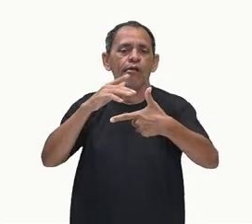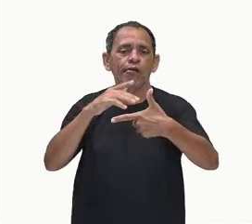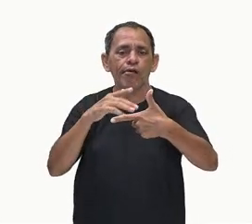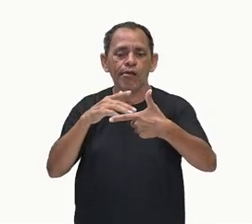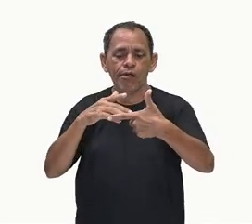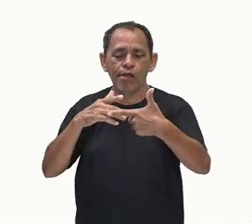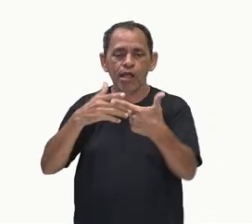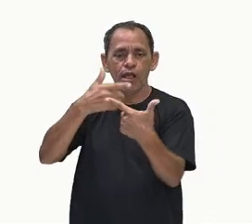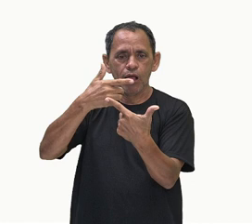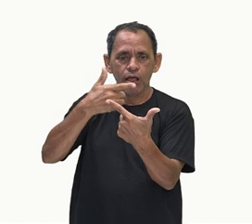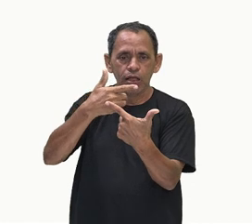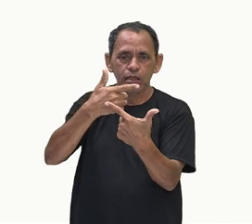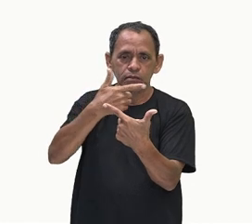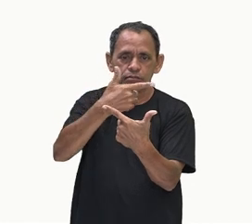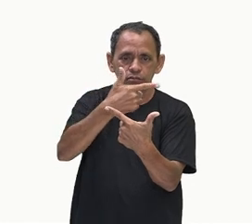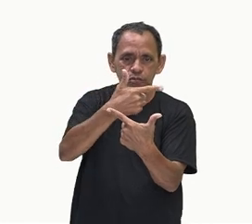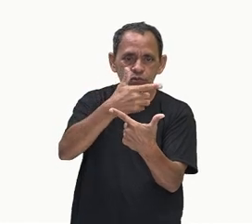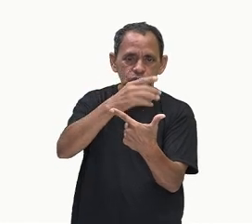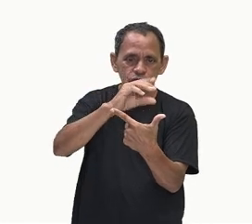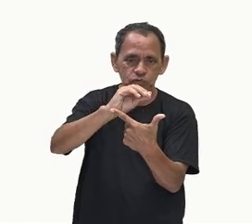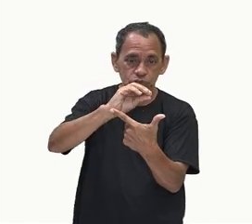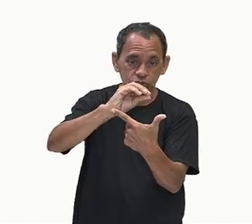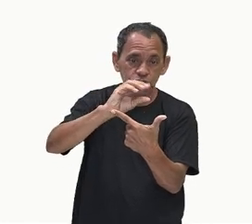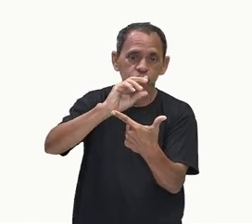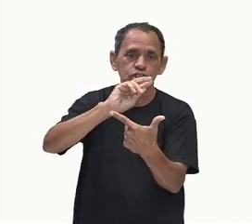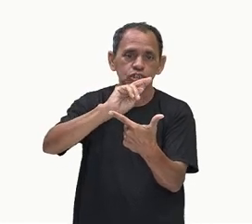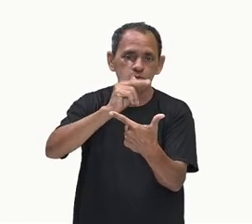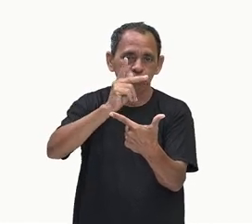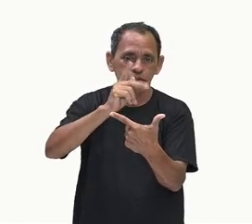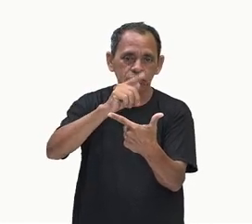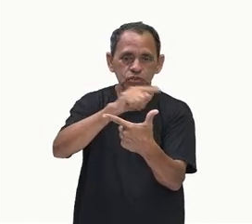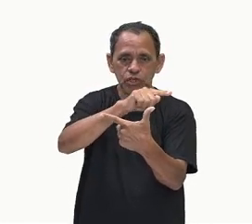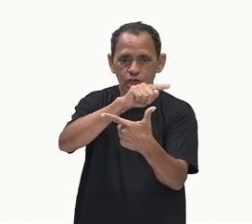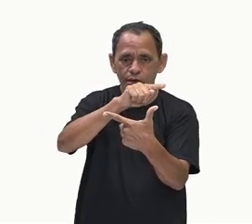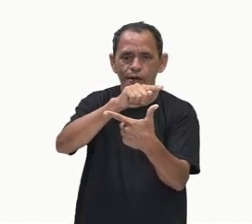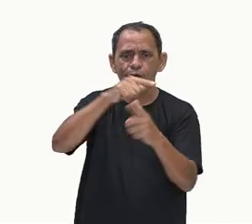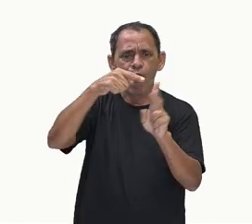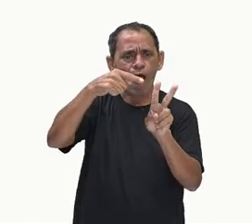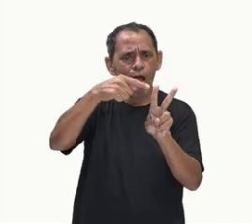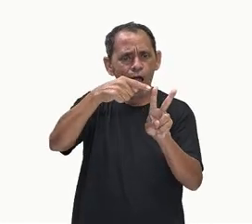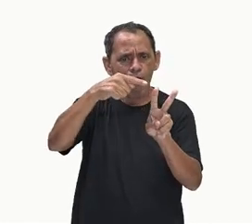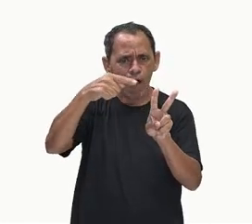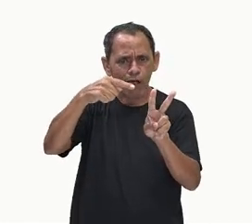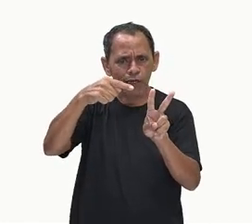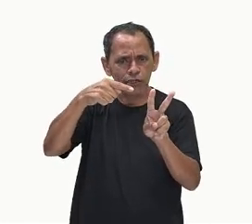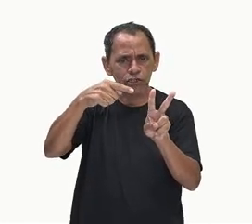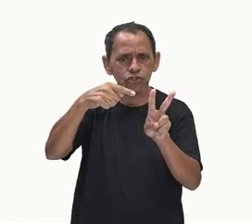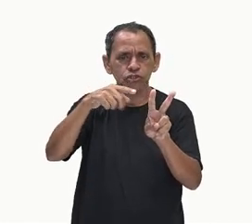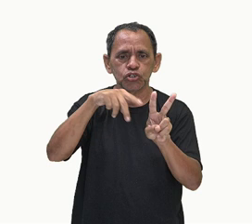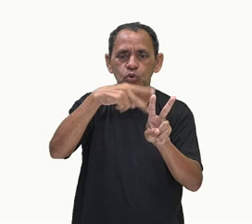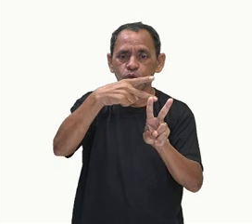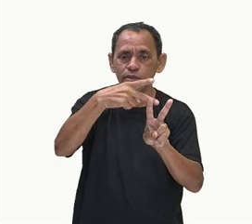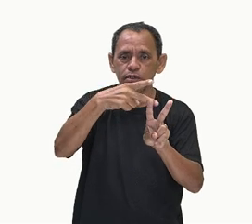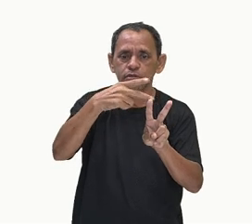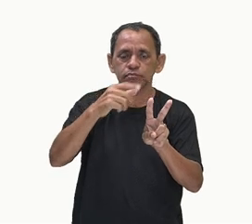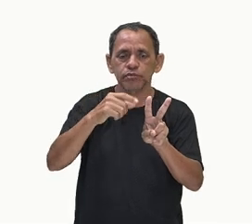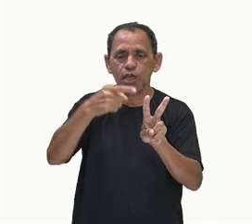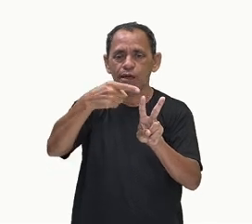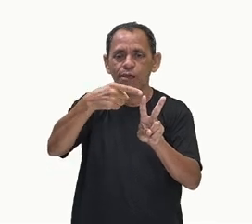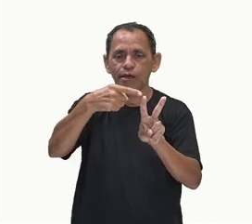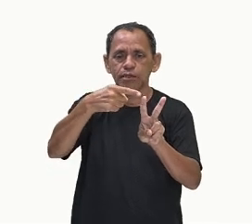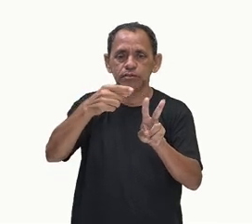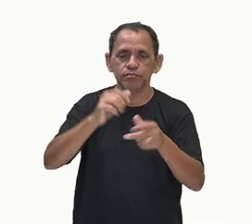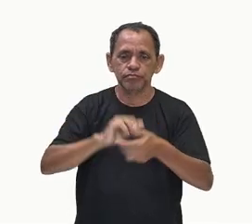precisa para calcular seno cosseno e tangente do ângulo D que é este